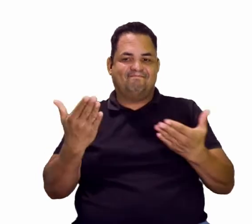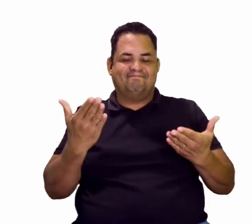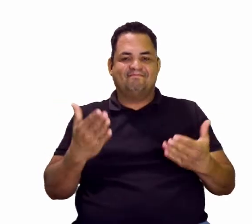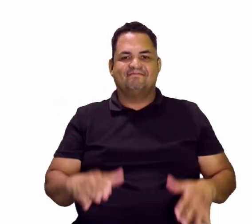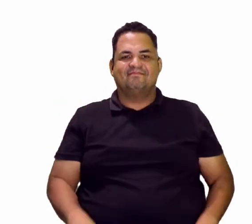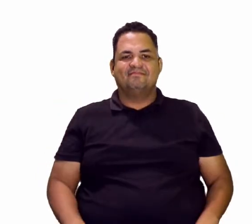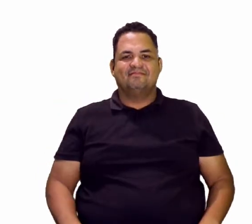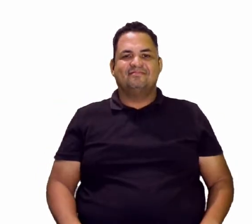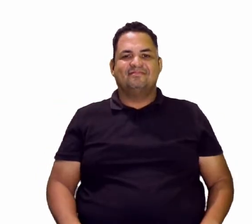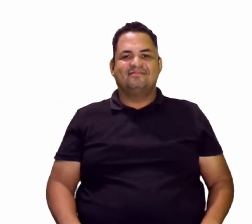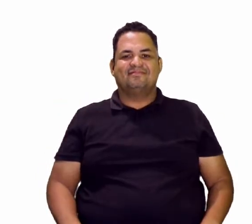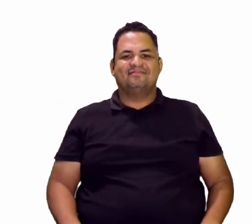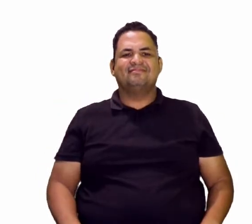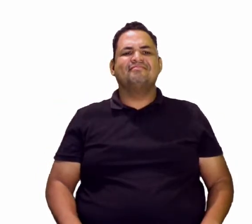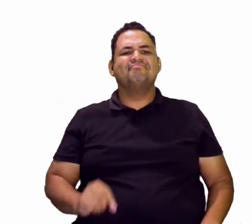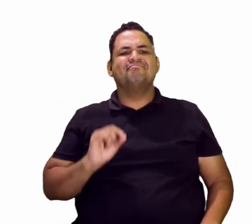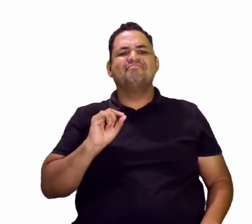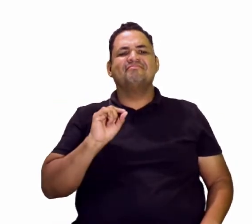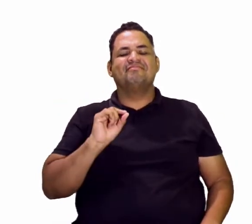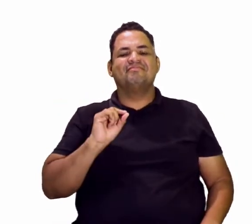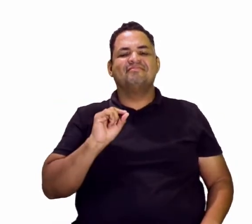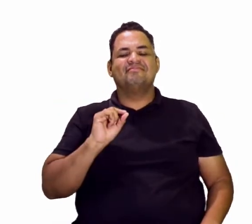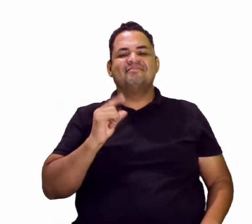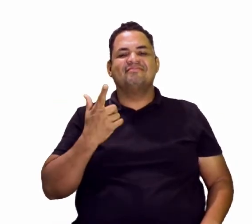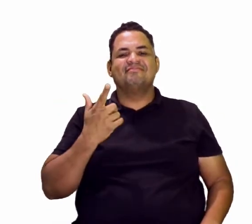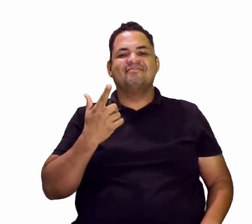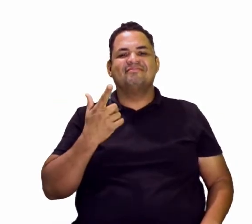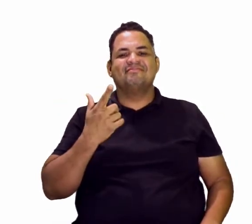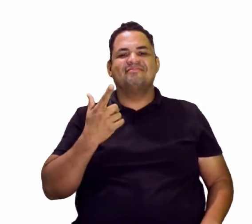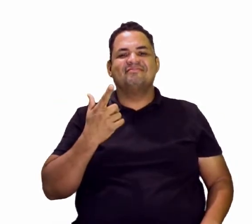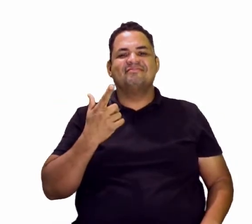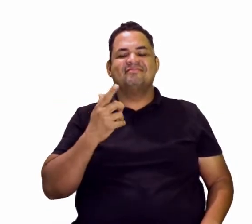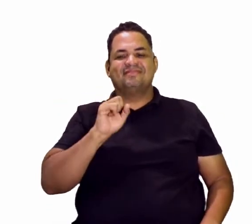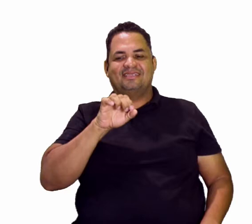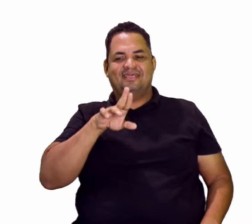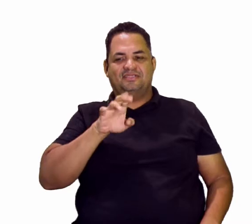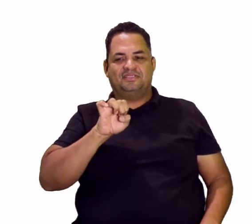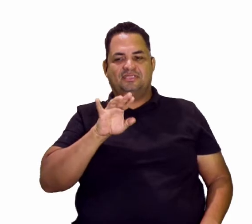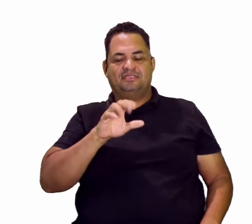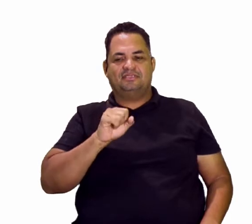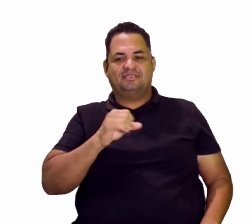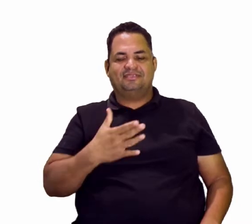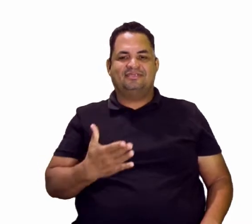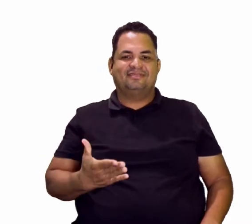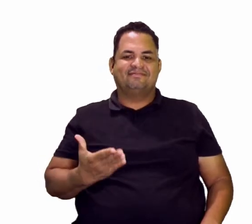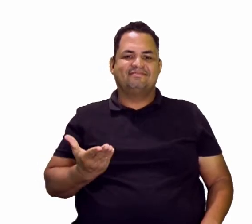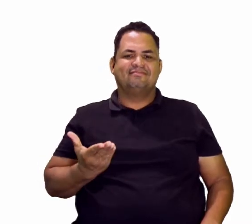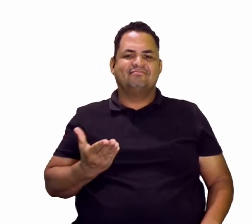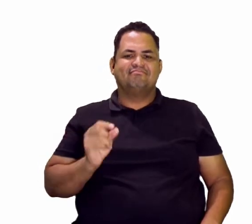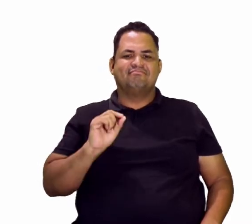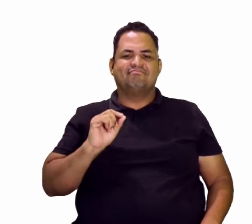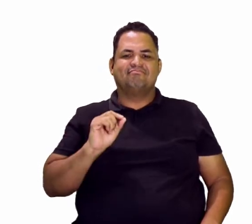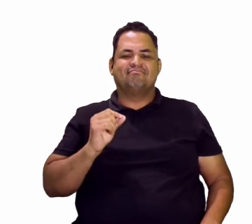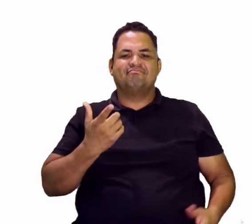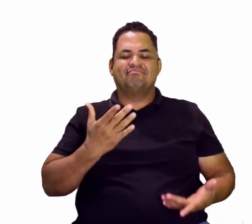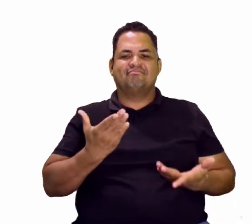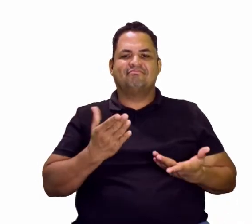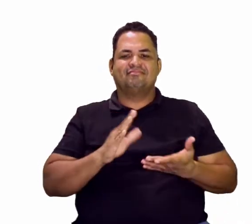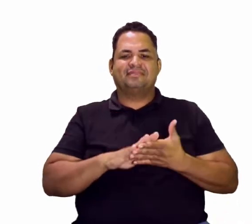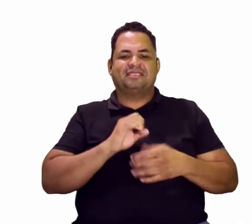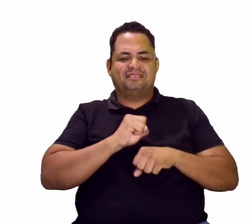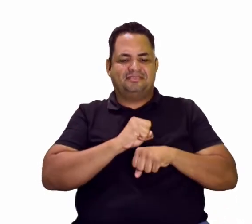que é isso, né? Que agentes, eu não vou falar seres não, que agentes infecciosos